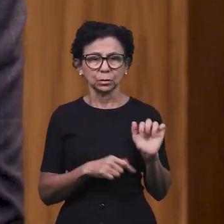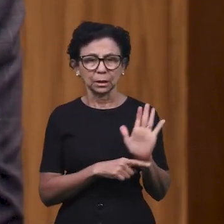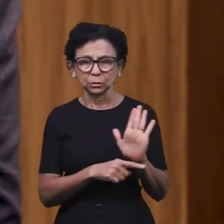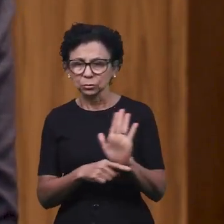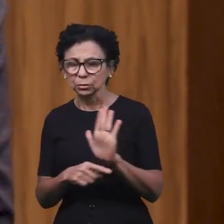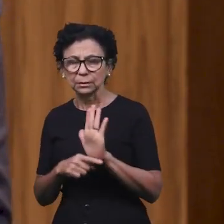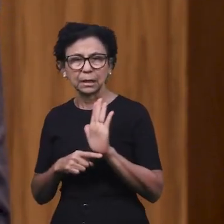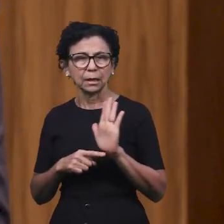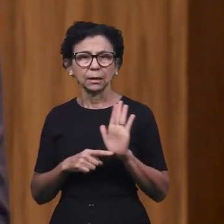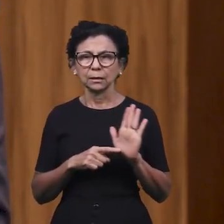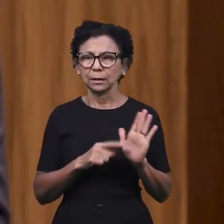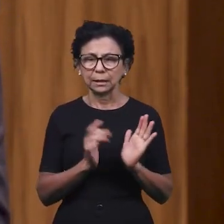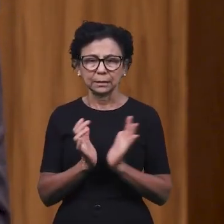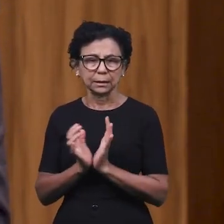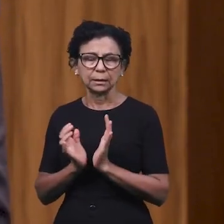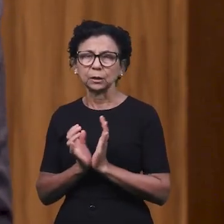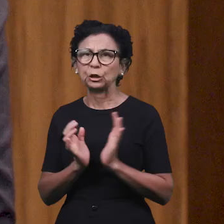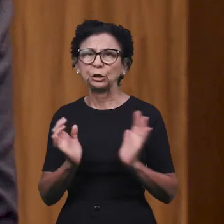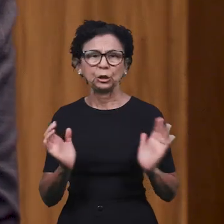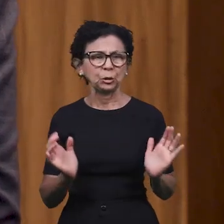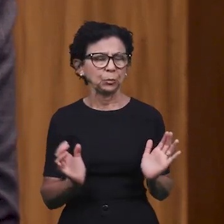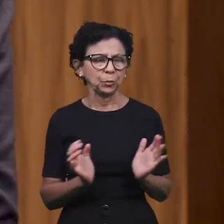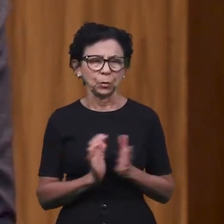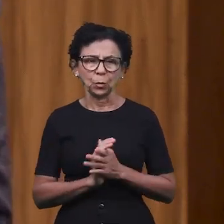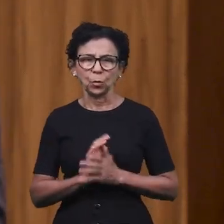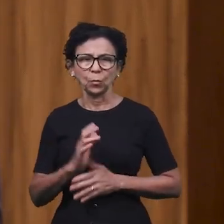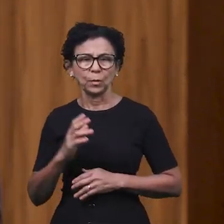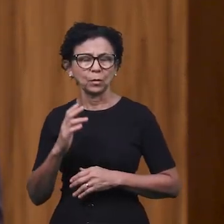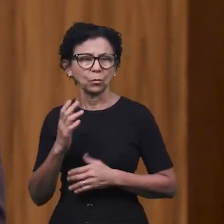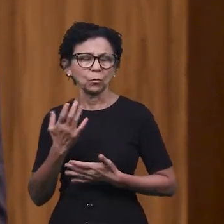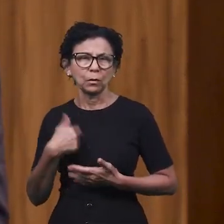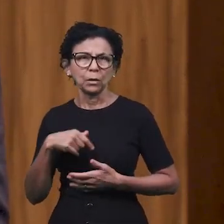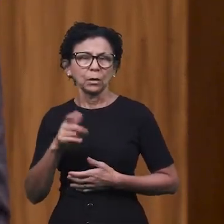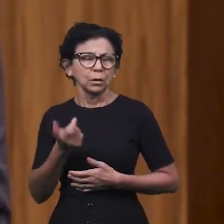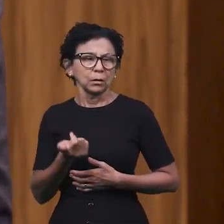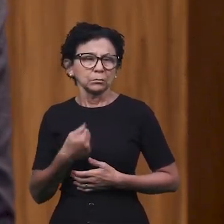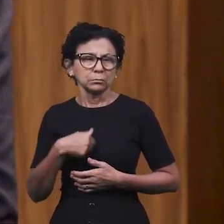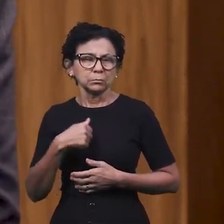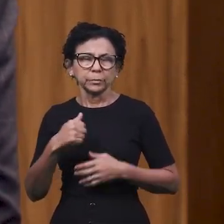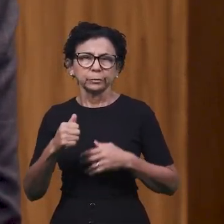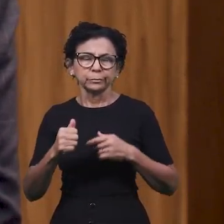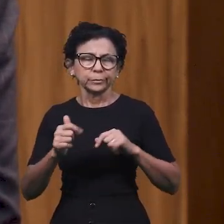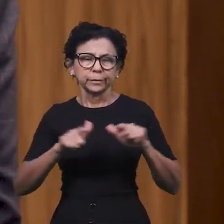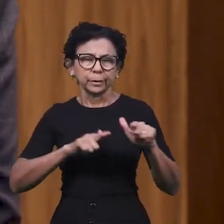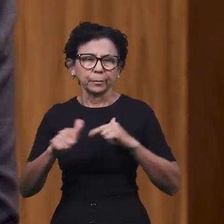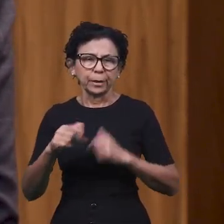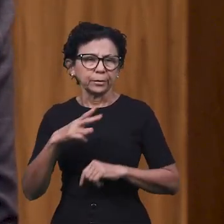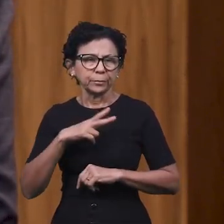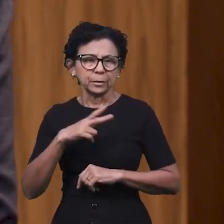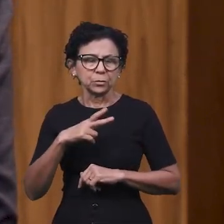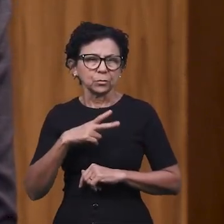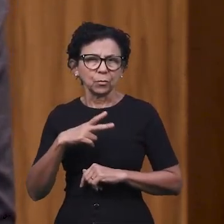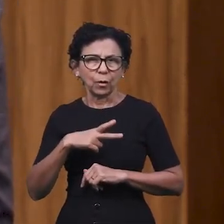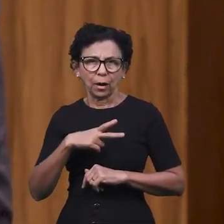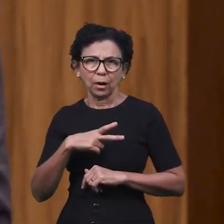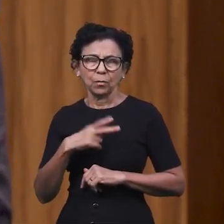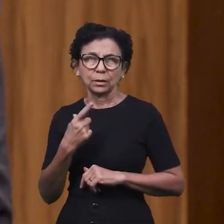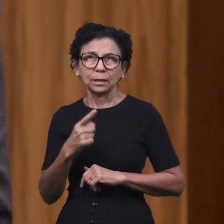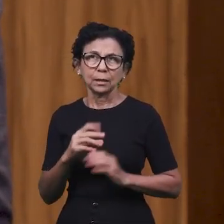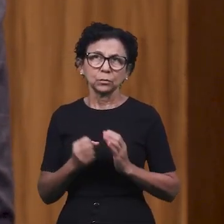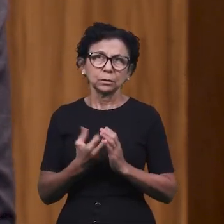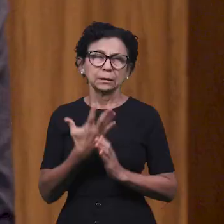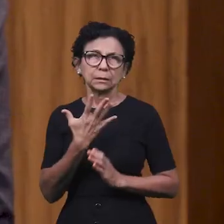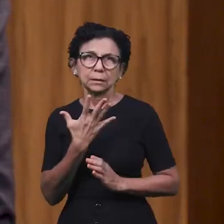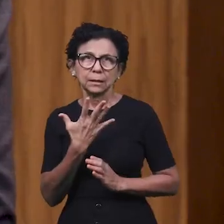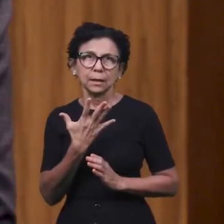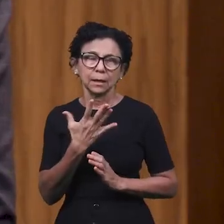minha liderança de alguma forma, ou no meu próprio negócio, ou eu querendo montar uma empresa, por exemplo, eu preciso ter